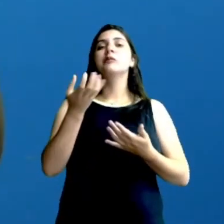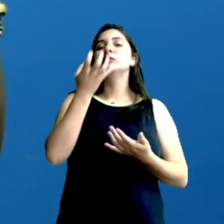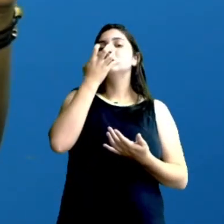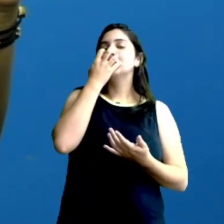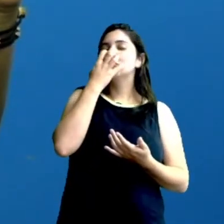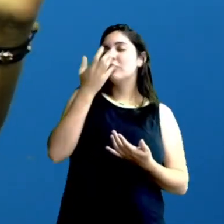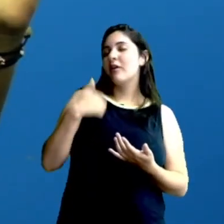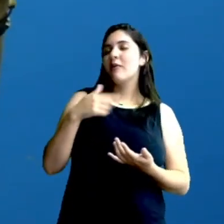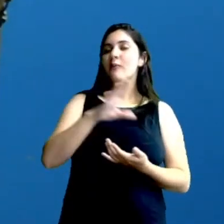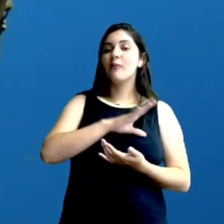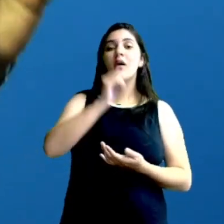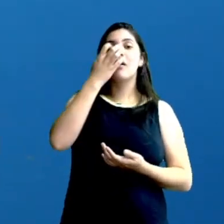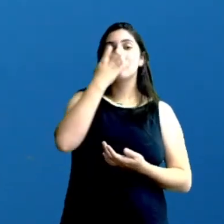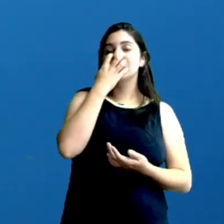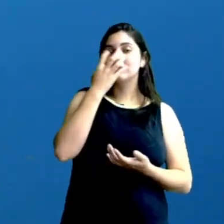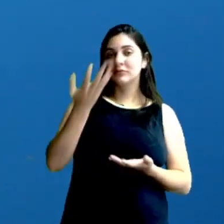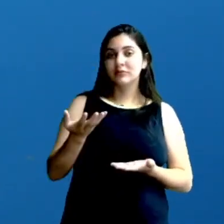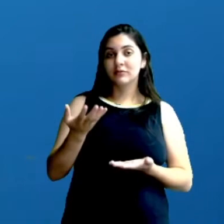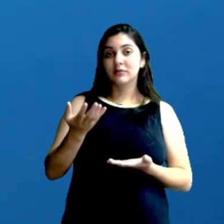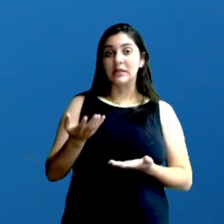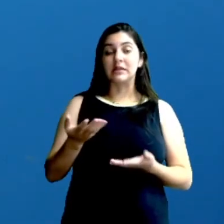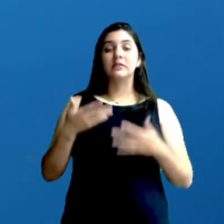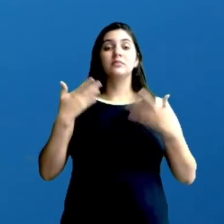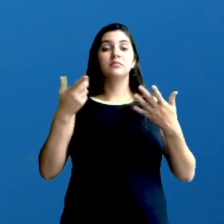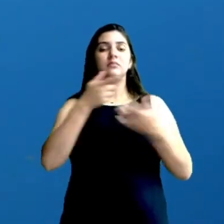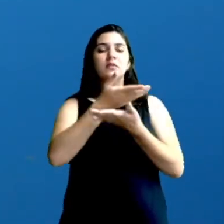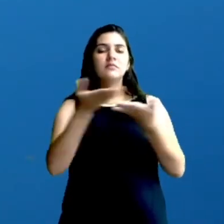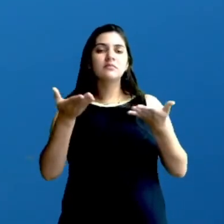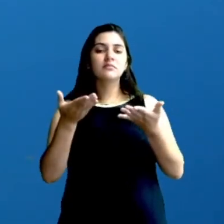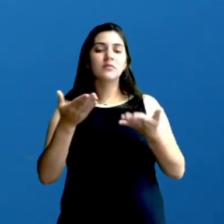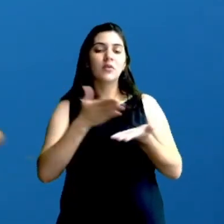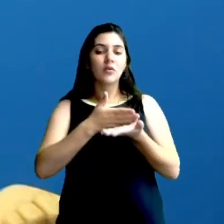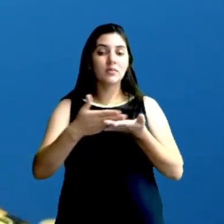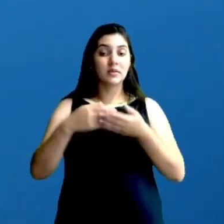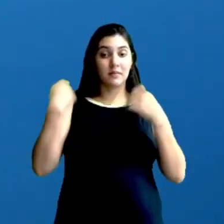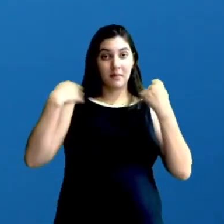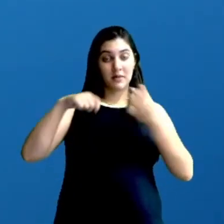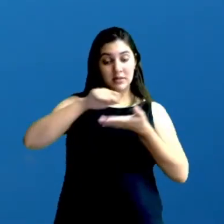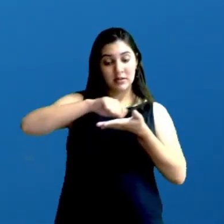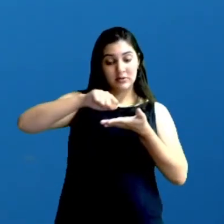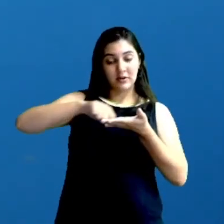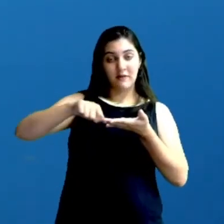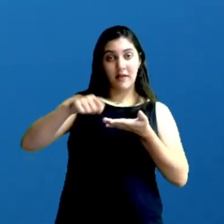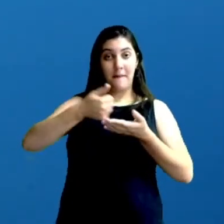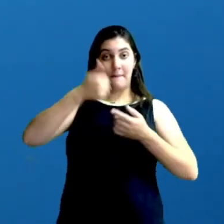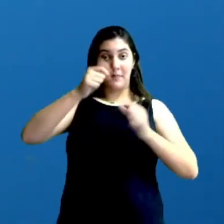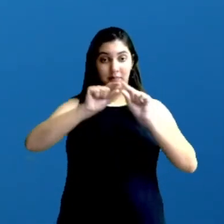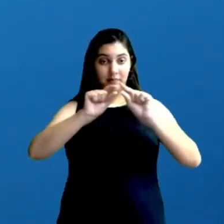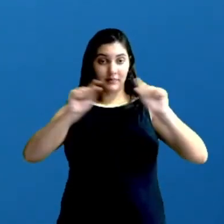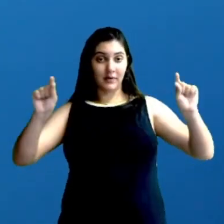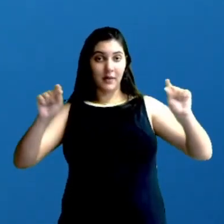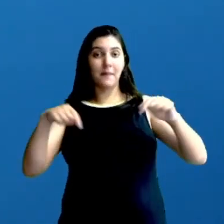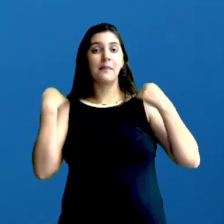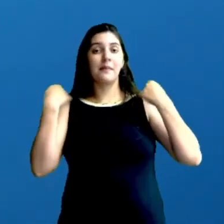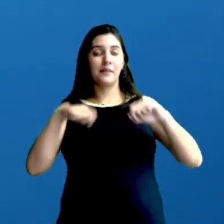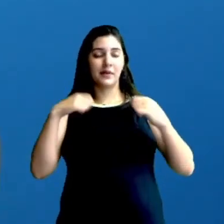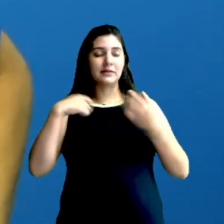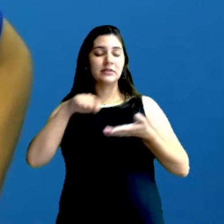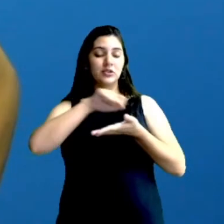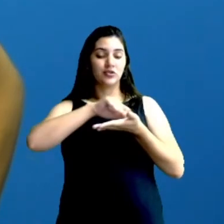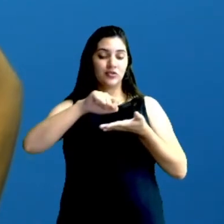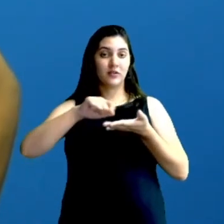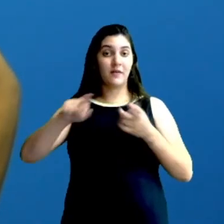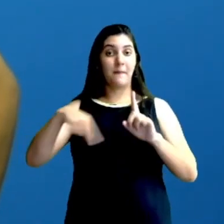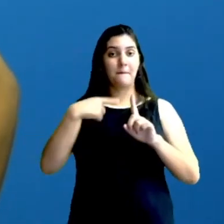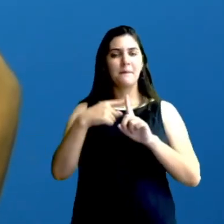os cachorrinhos e vamos cachorrinhos e aí para você começar você tem que escrever a primeira linha tem que escrever a primeira